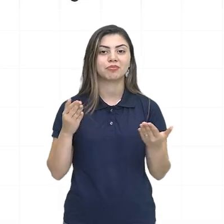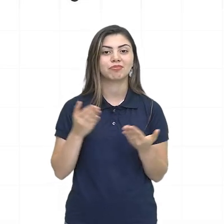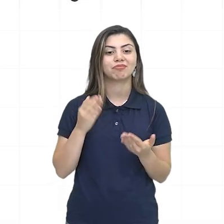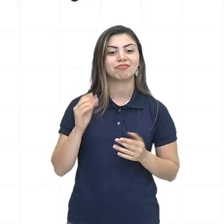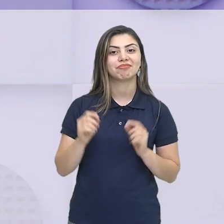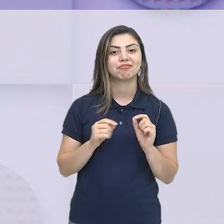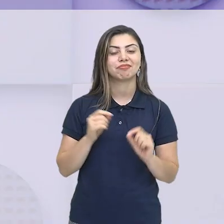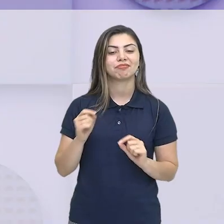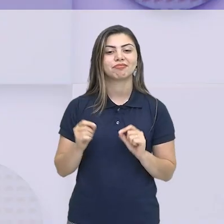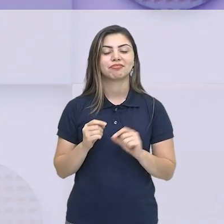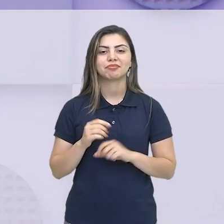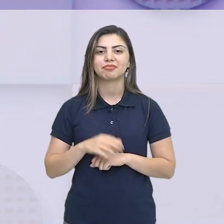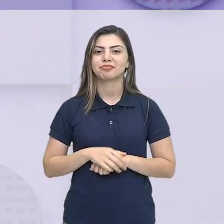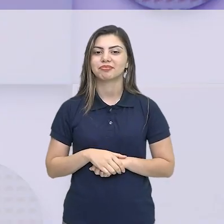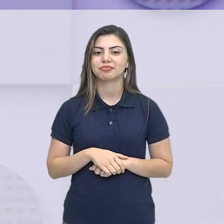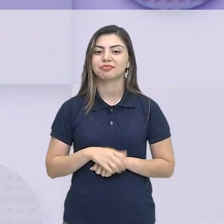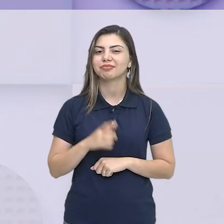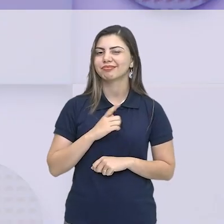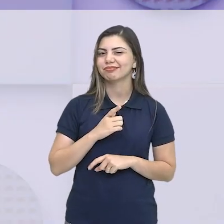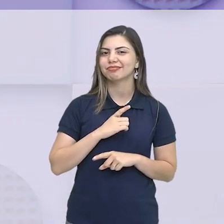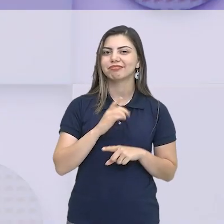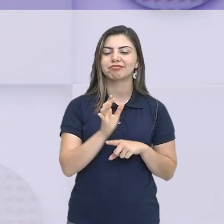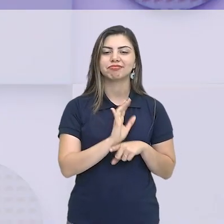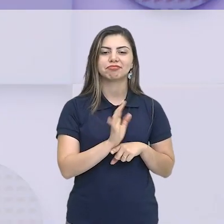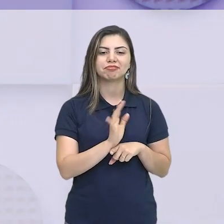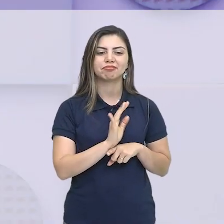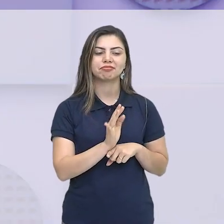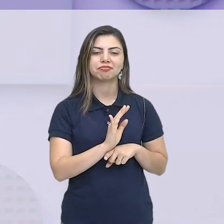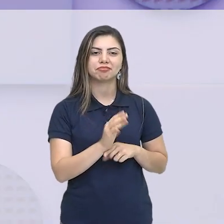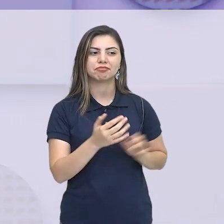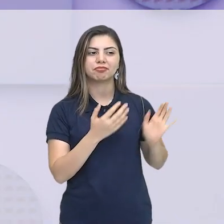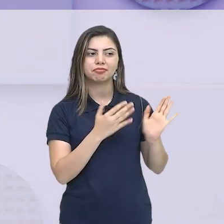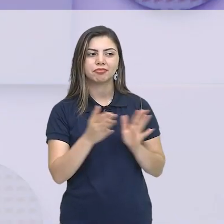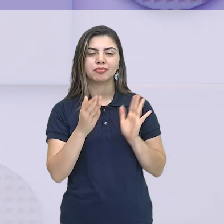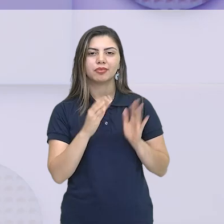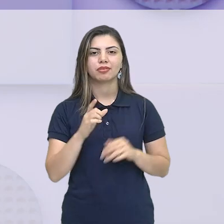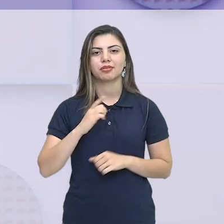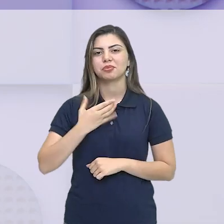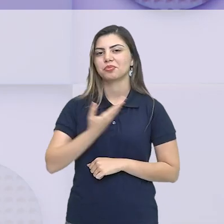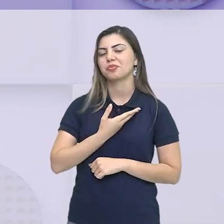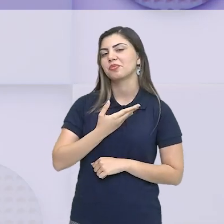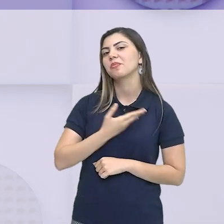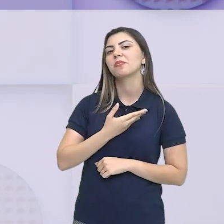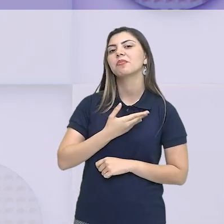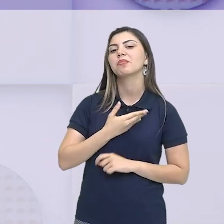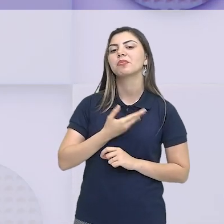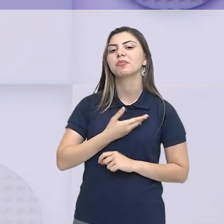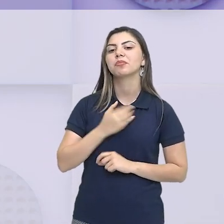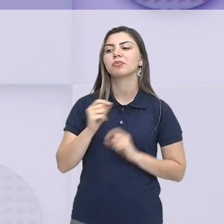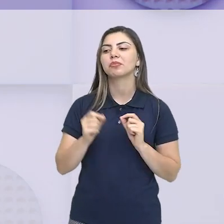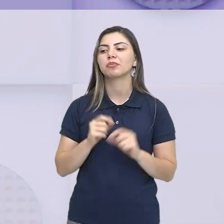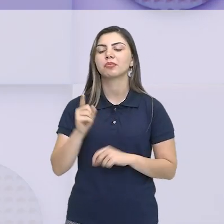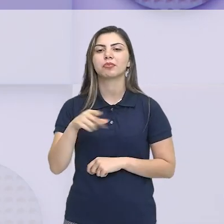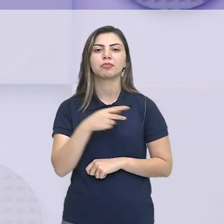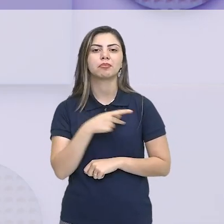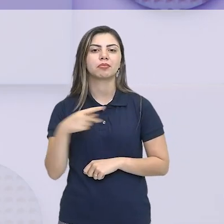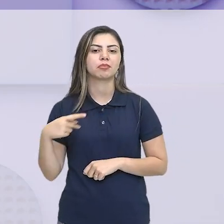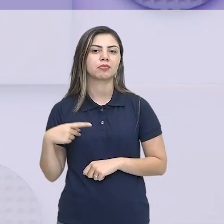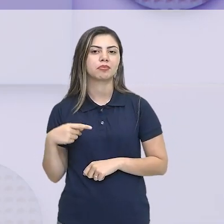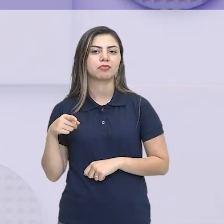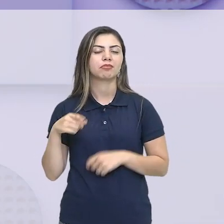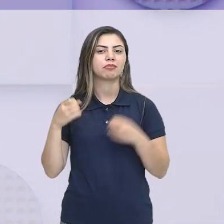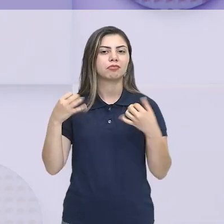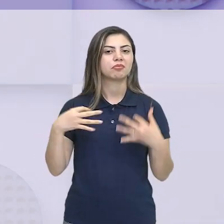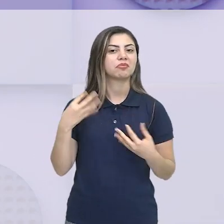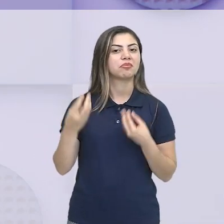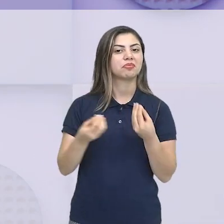agora ver um vídeo com o nosso amigo, nosso irmão, o pastor Lauri, que vai falar um pouco dessa